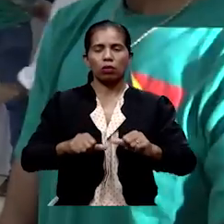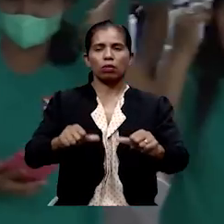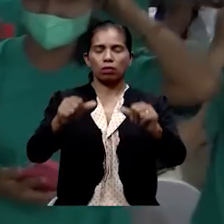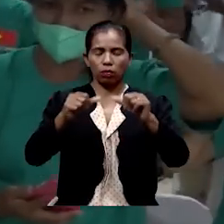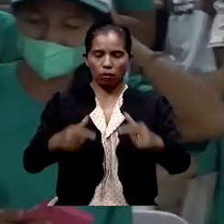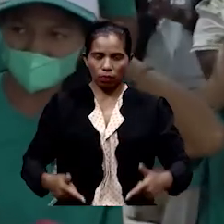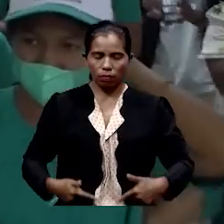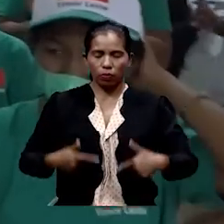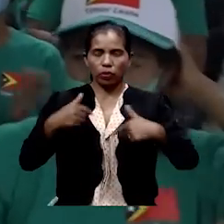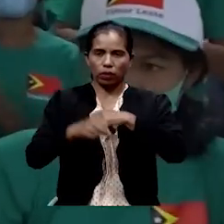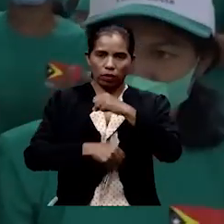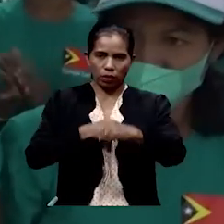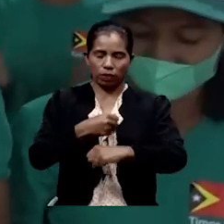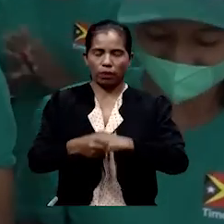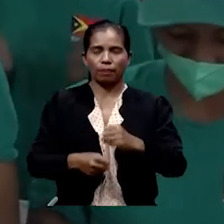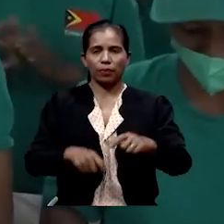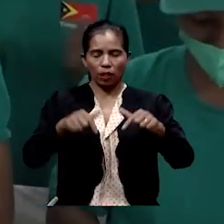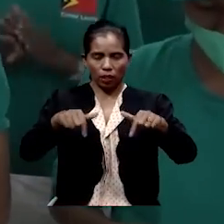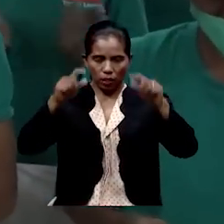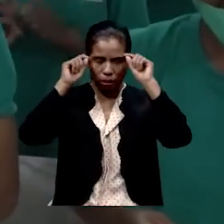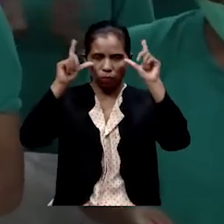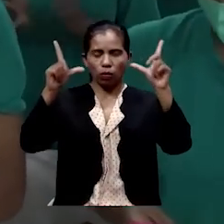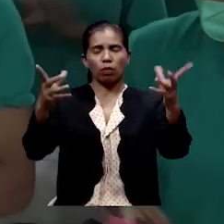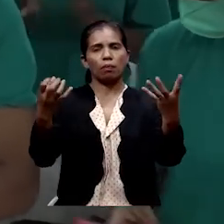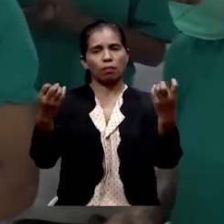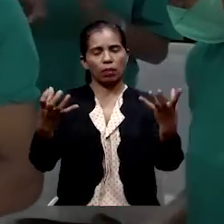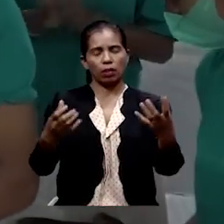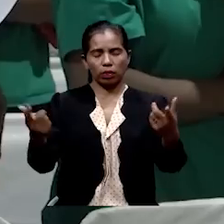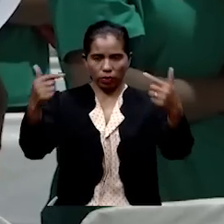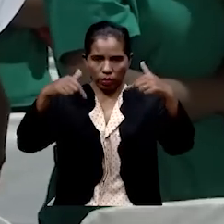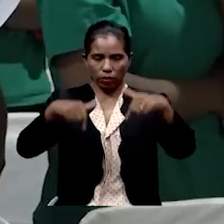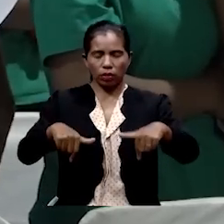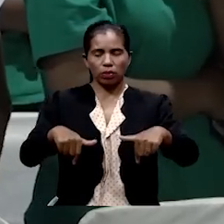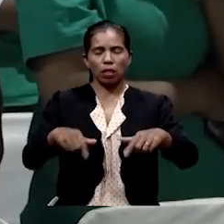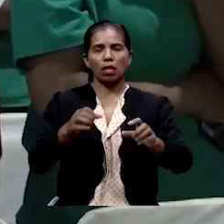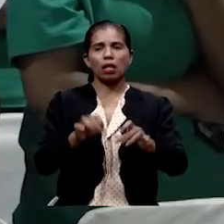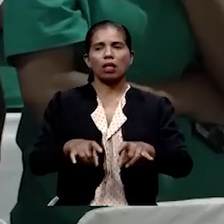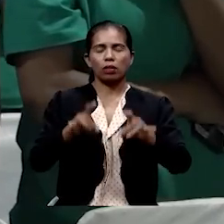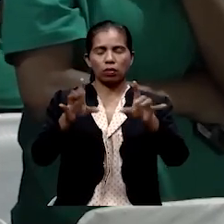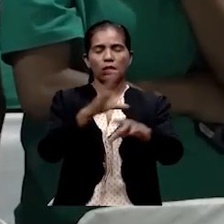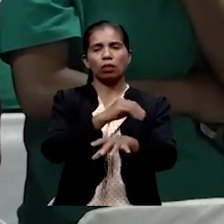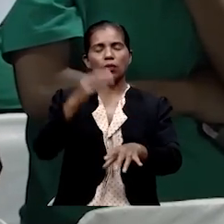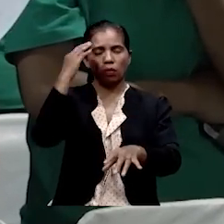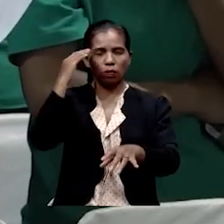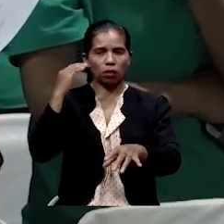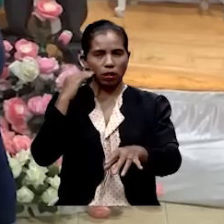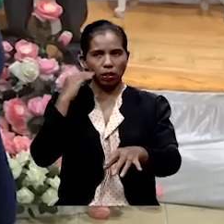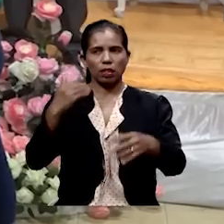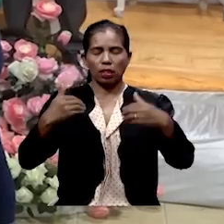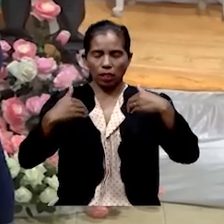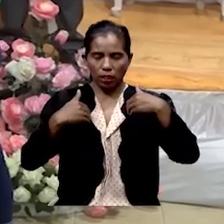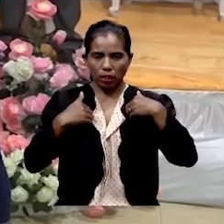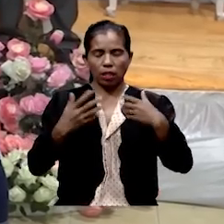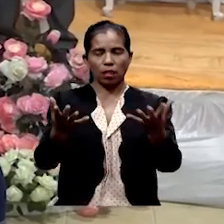mori sofre. E timoruan balung nebe foi fila husi Australia ho Korea do Sul, balung ia